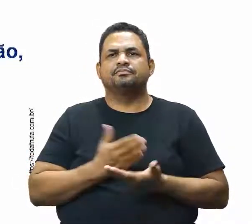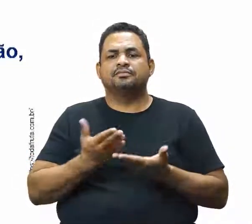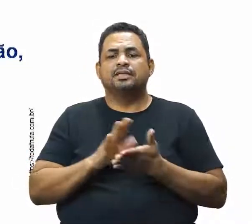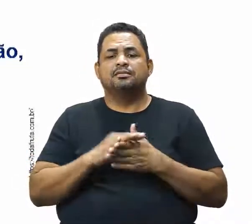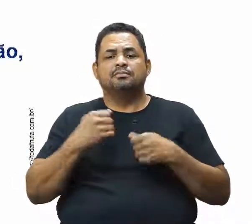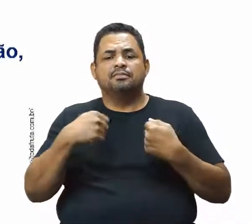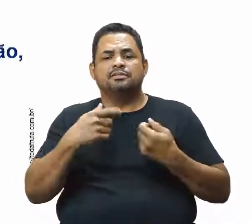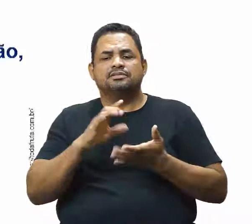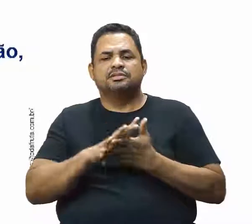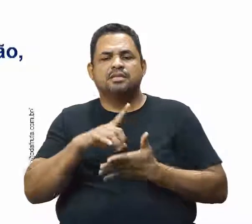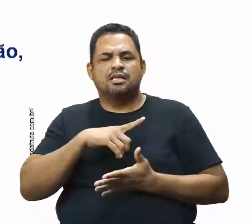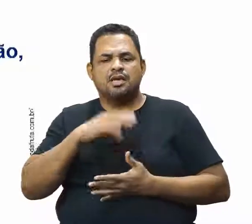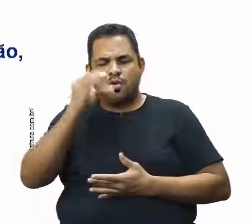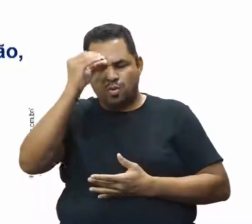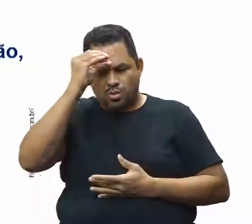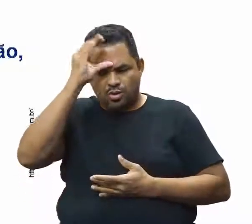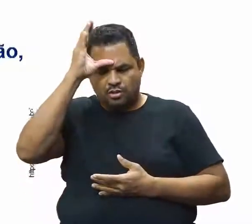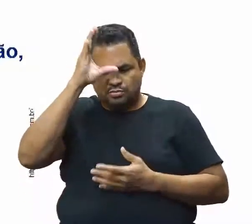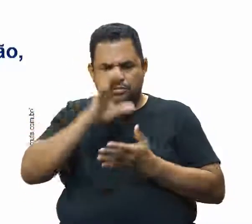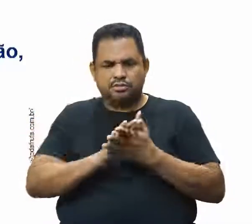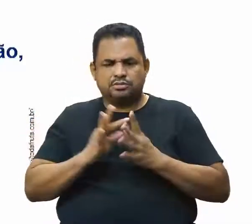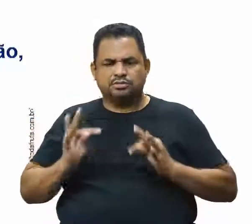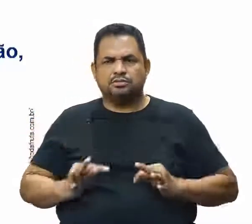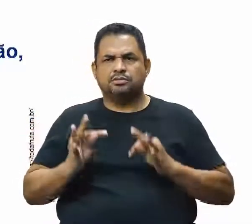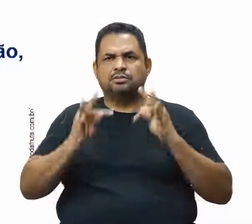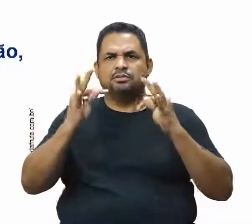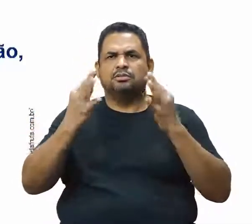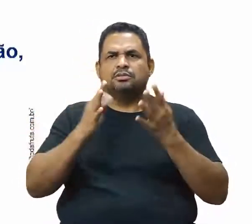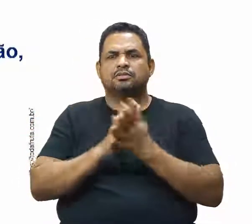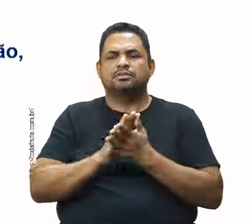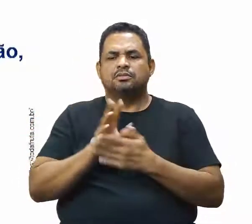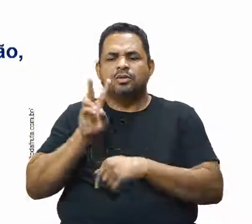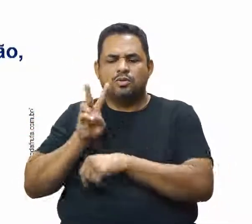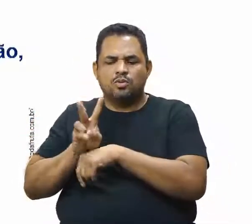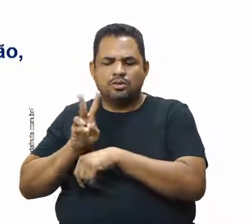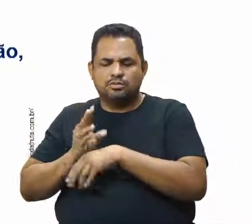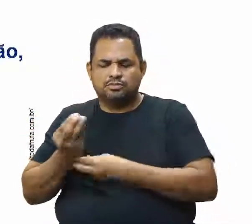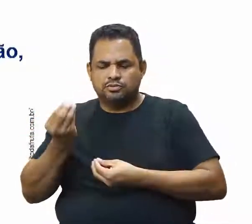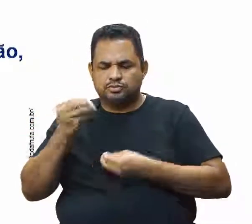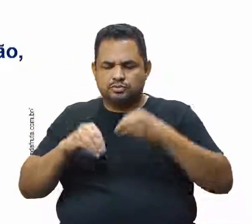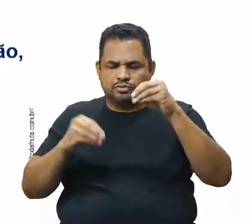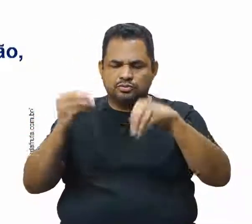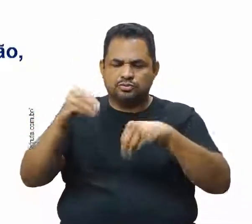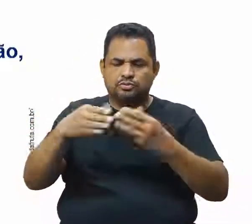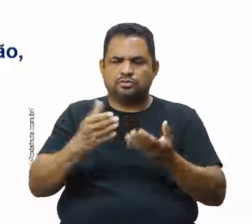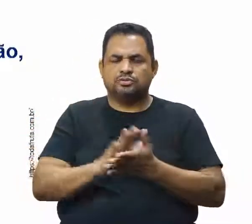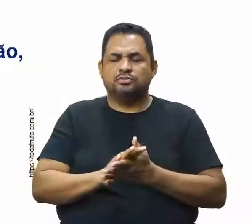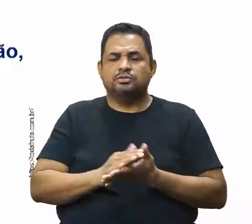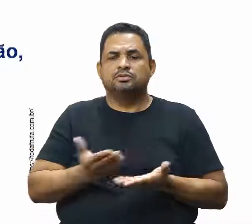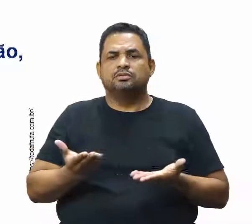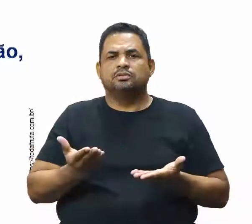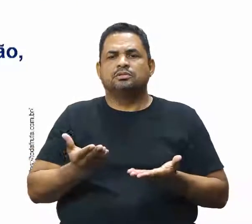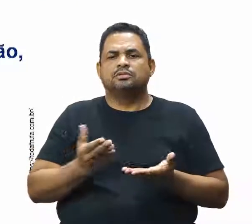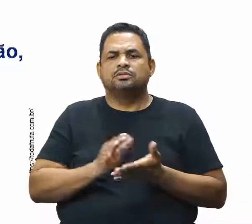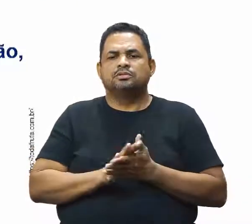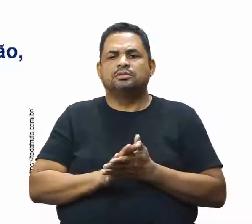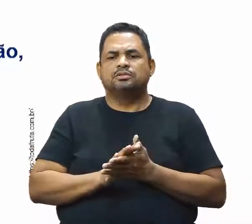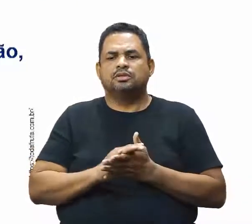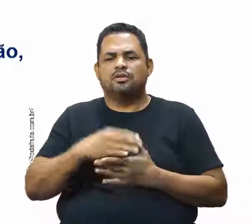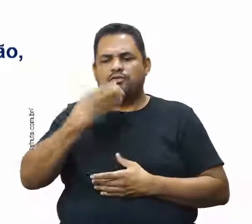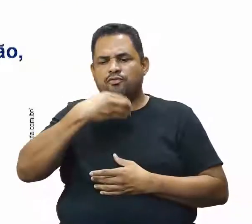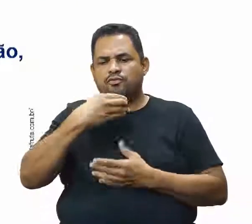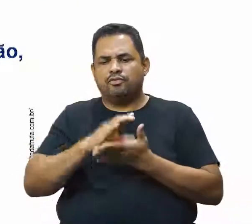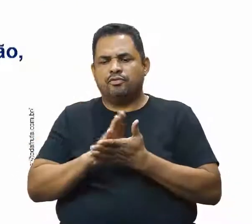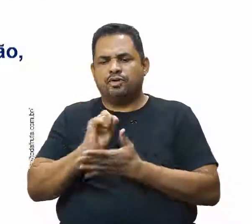conhecimentos técnicos sobre tratos culturais. E o fruto, a da pitaia, é um